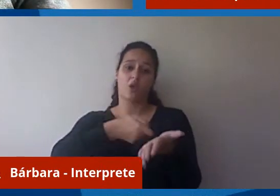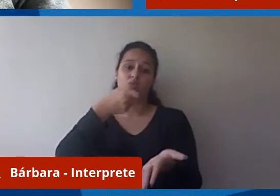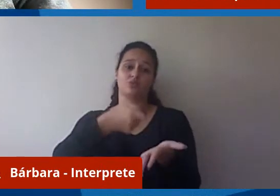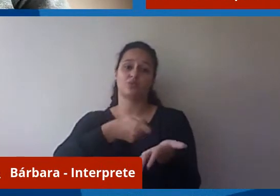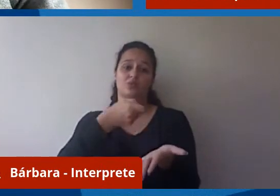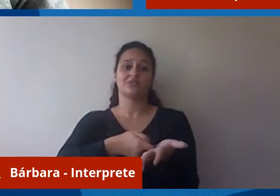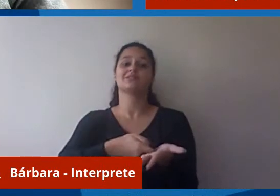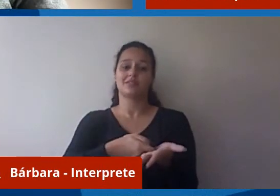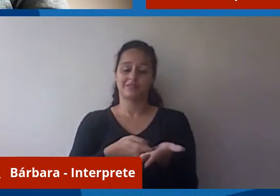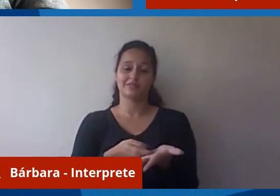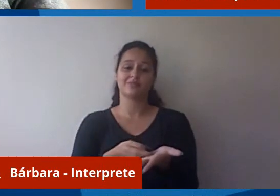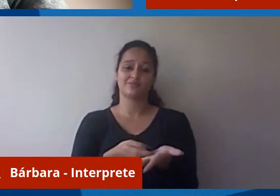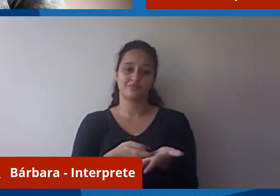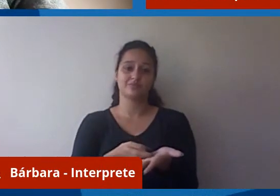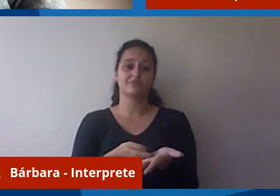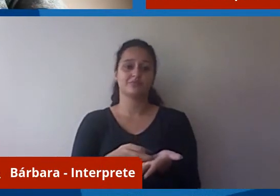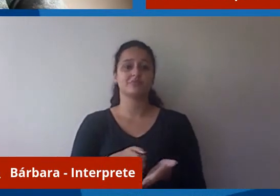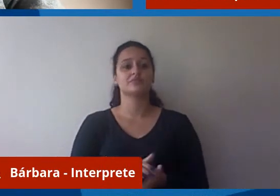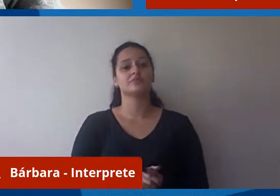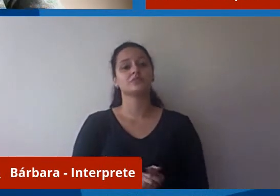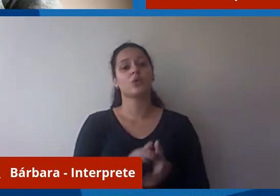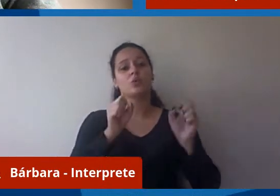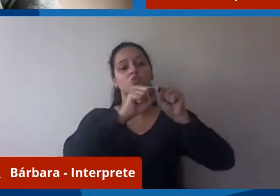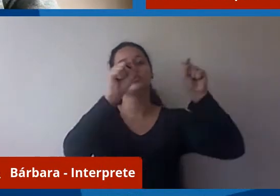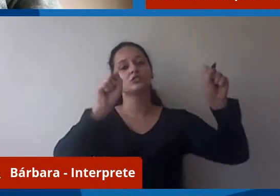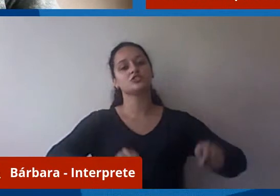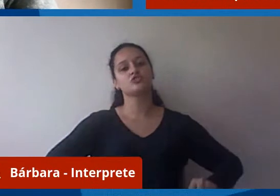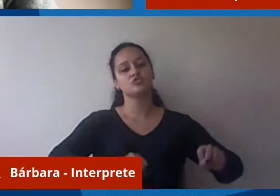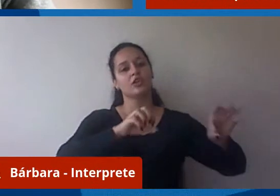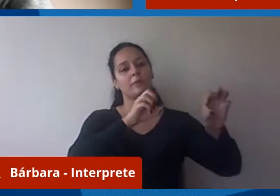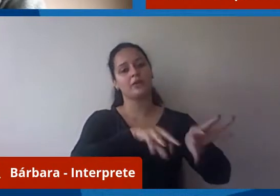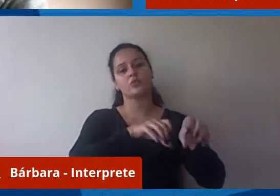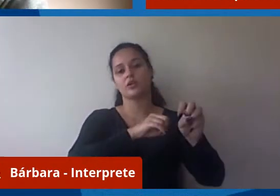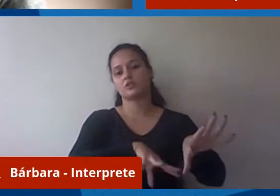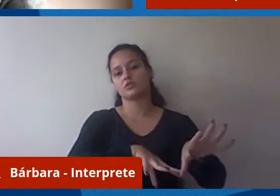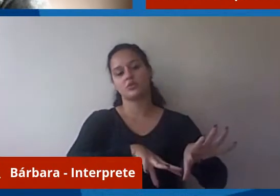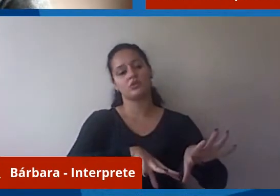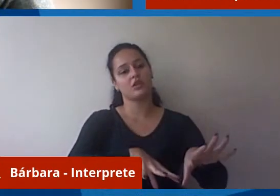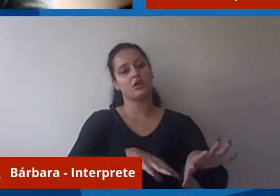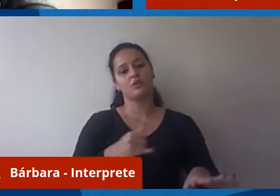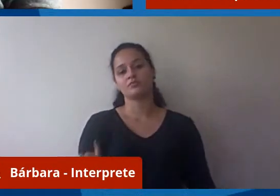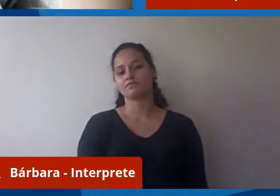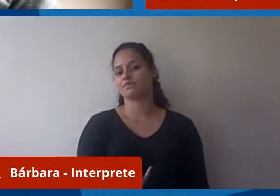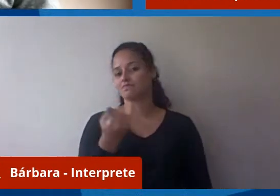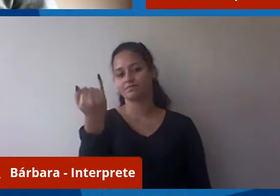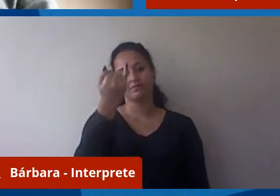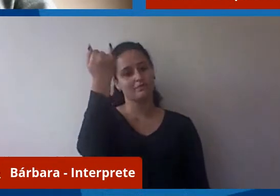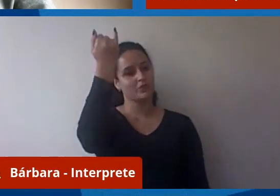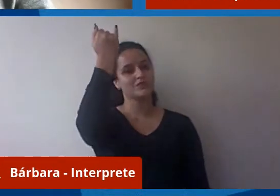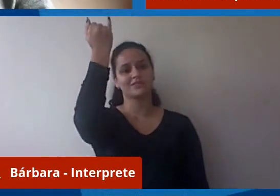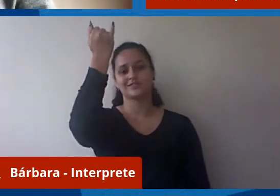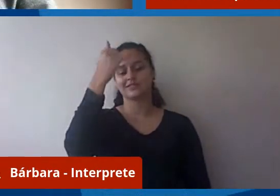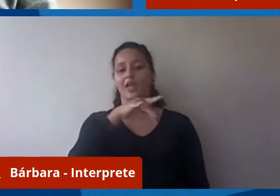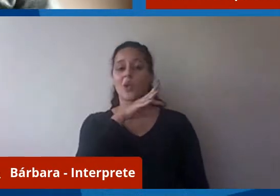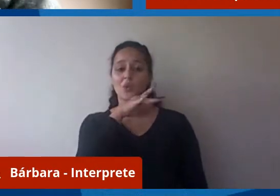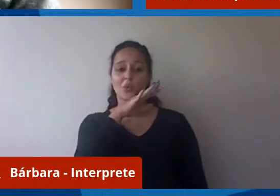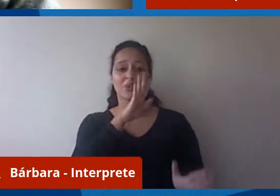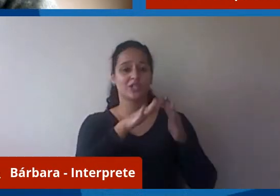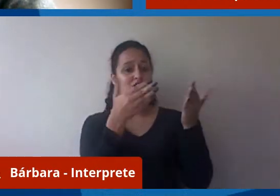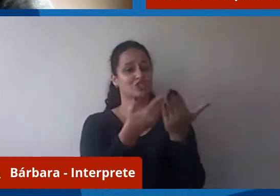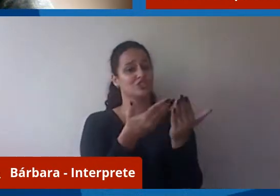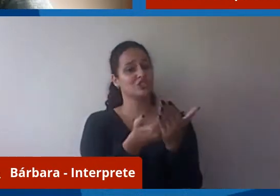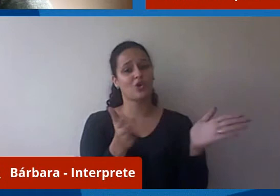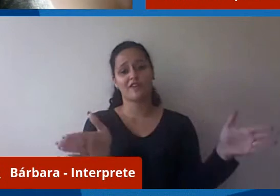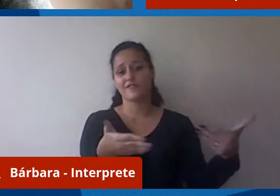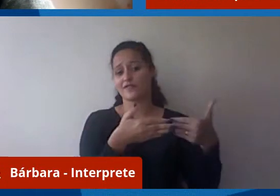né? O sistema educacional é fundamental. É muito ruim a gente ter as escolas fechadas. Não quer dizer que vamos retomar as aulas imediatamente. Mas